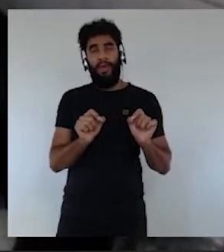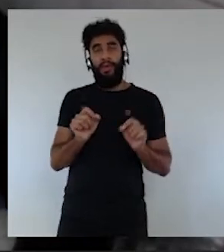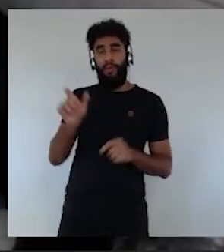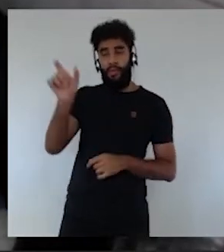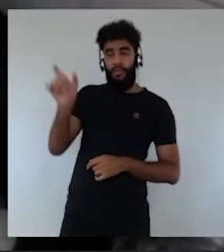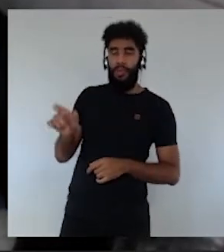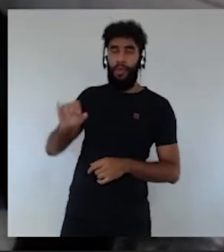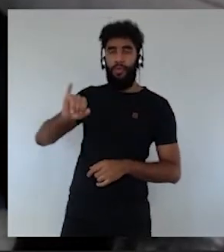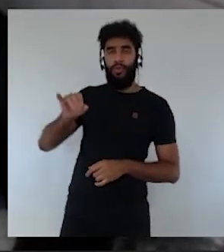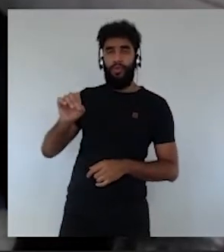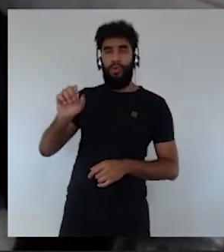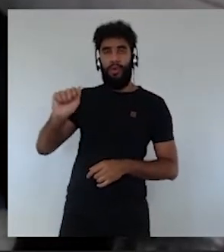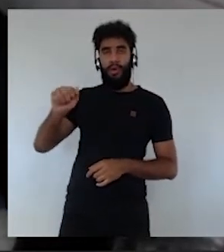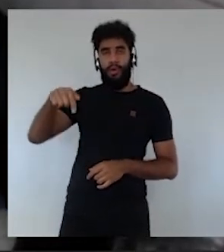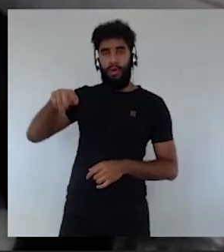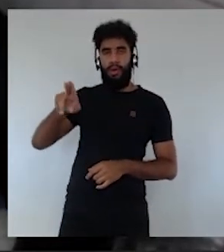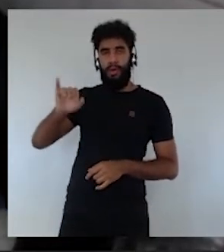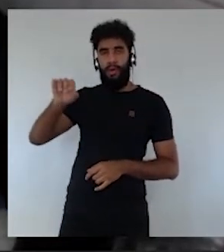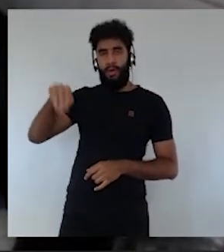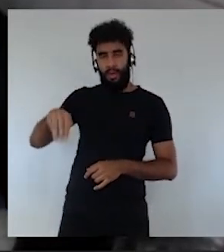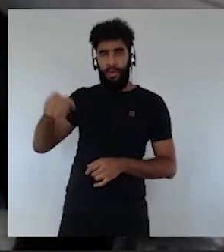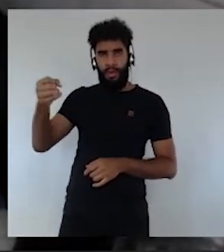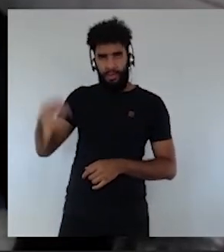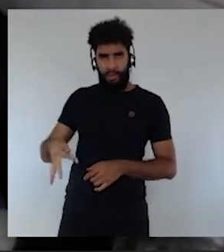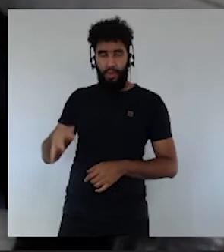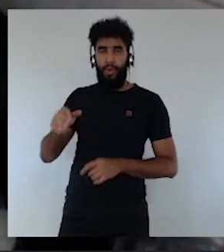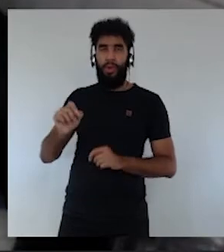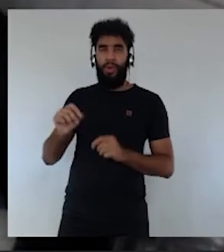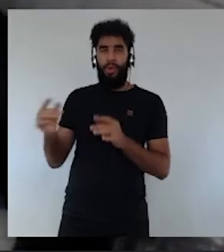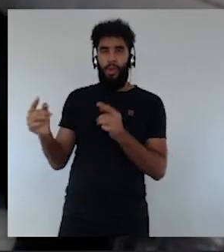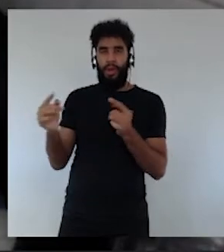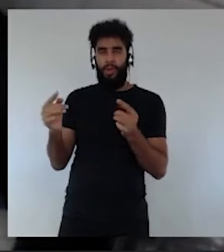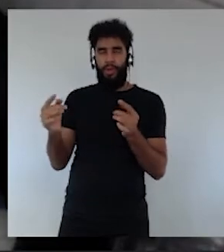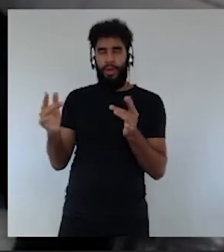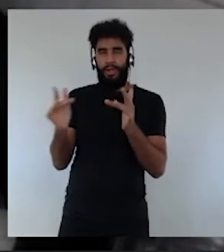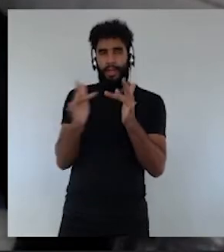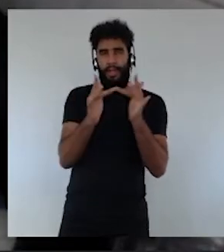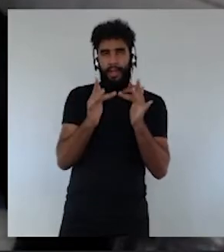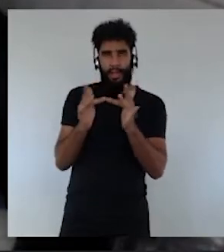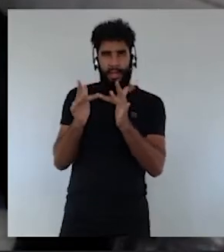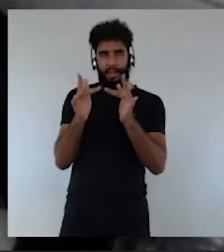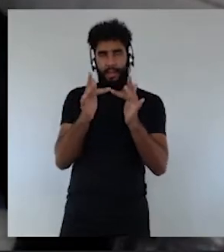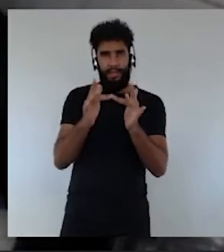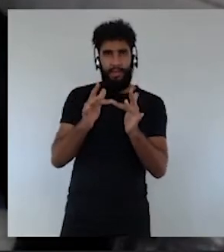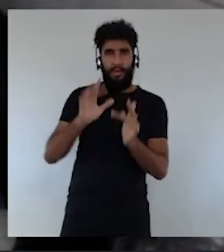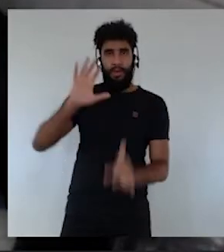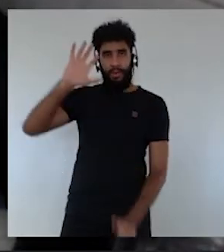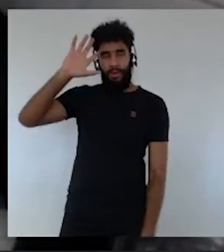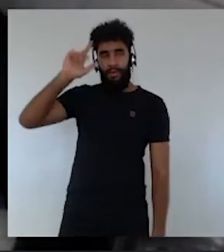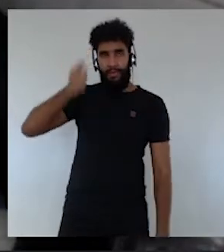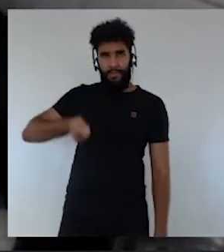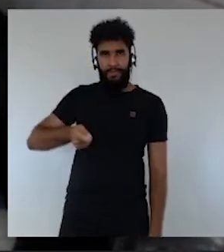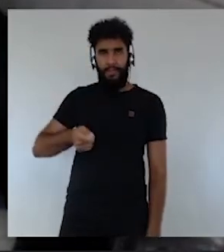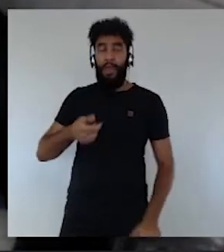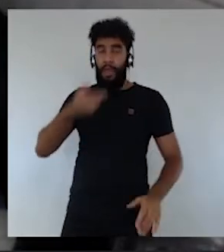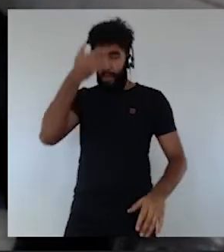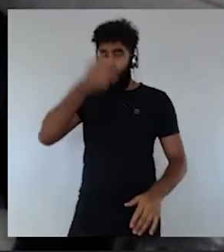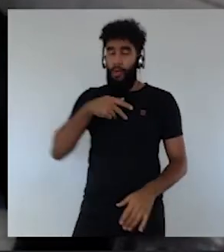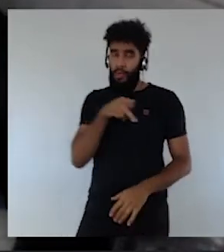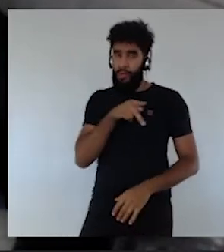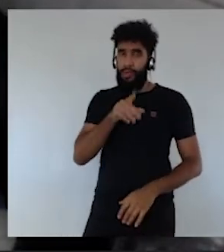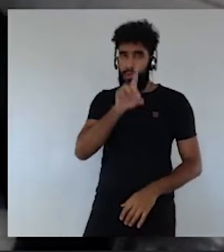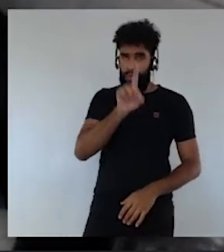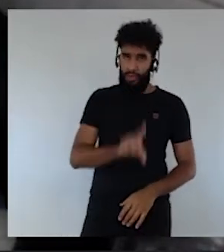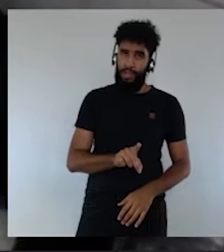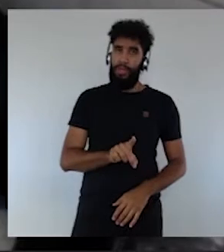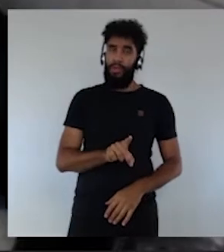falou e a sua correlação com a arbitragem, mas vou dar um outro enfoque. Apesar do Joaquim ter dito que eu sou professor de Direito Civil, eu sou professor de